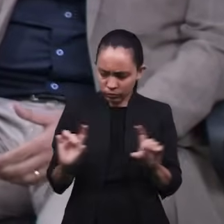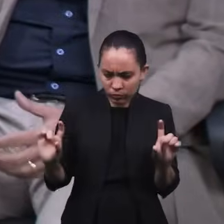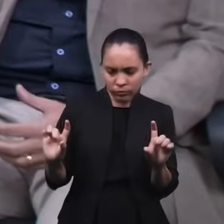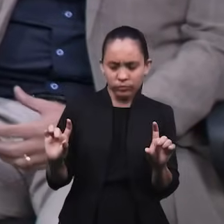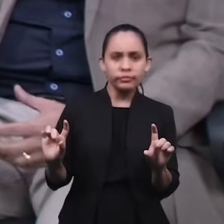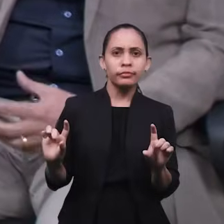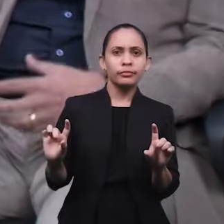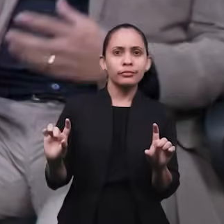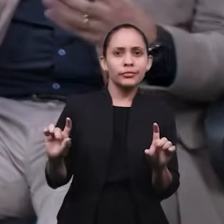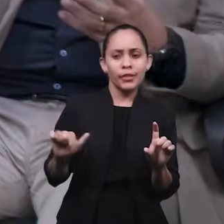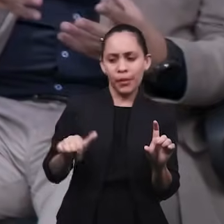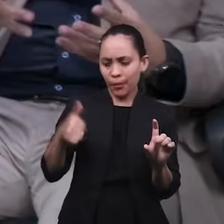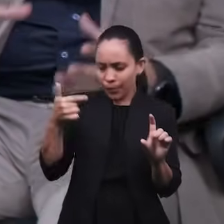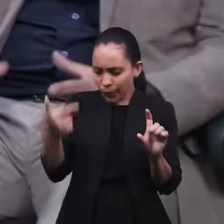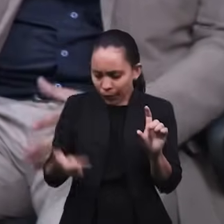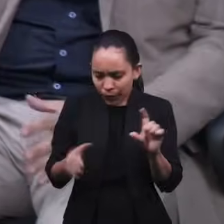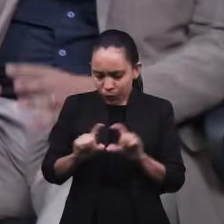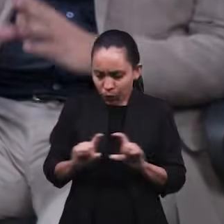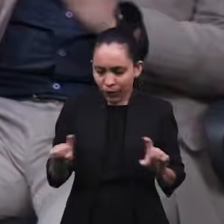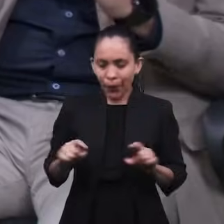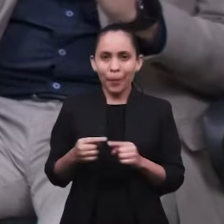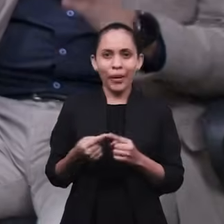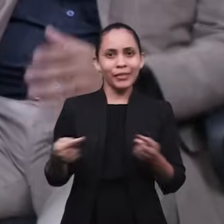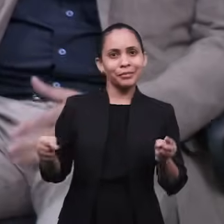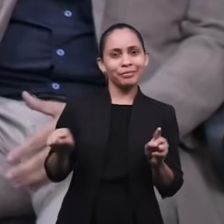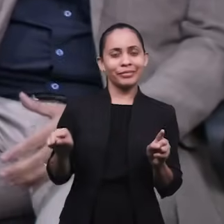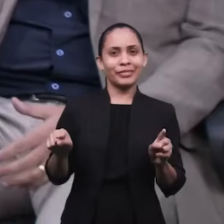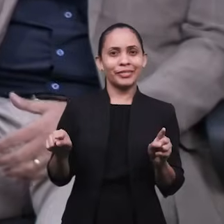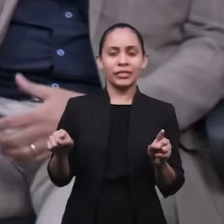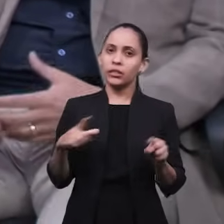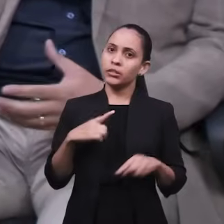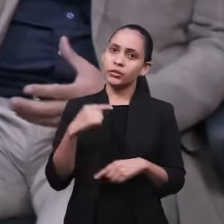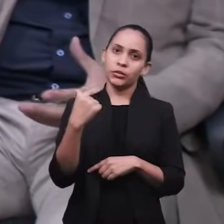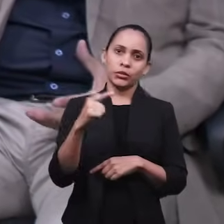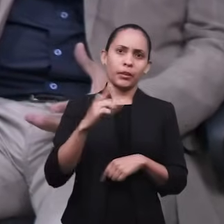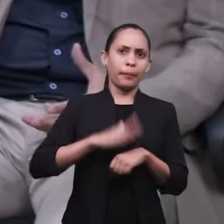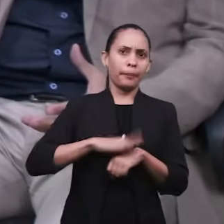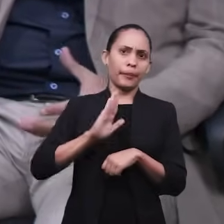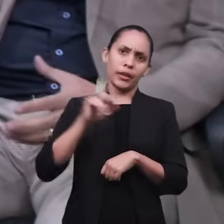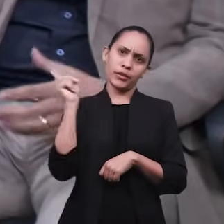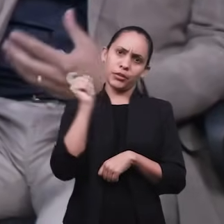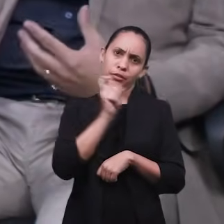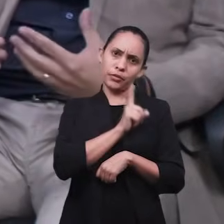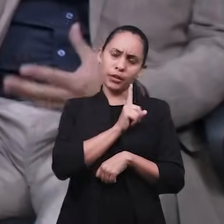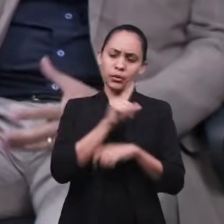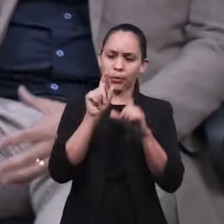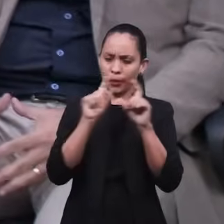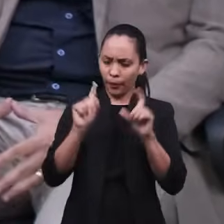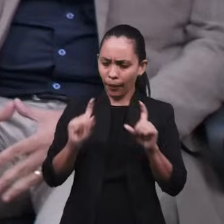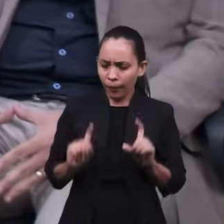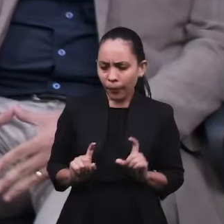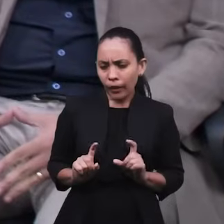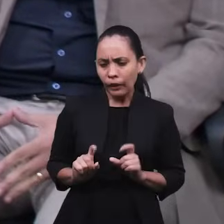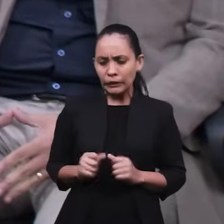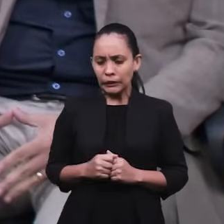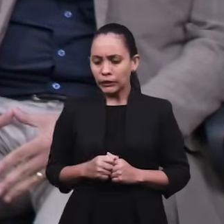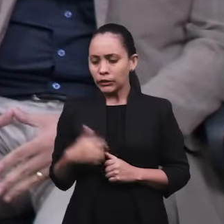coro. Depois o Senhor mostrou uma outra estrofe, mas não tinha melodia, porque é muito mais difícil, né? Você tem uma letra sem